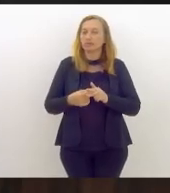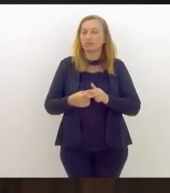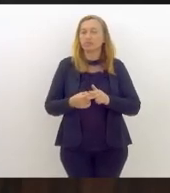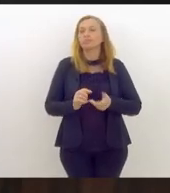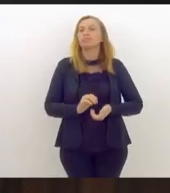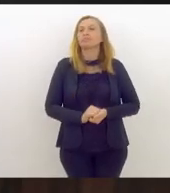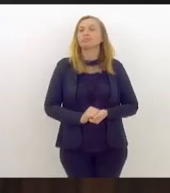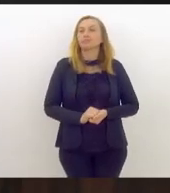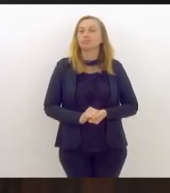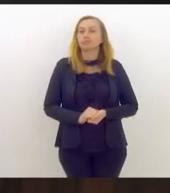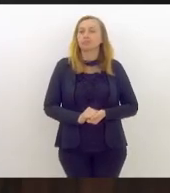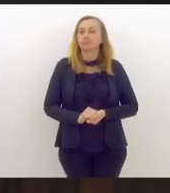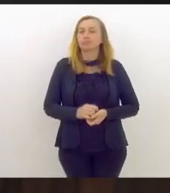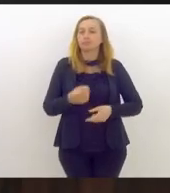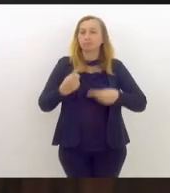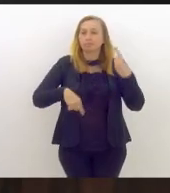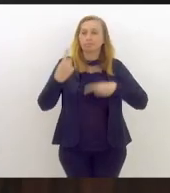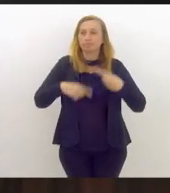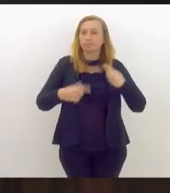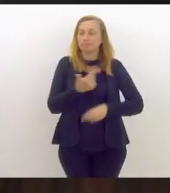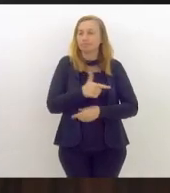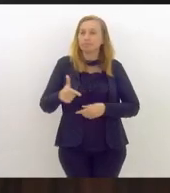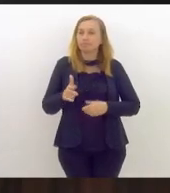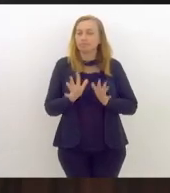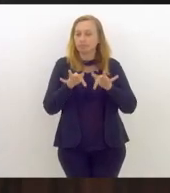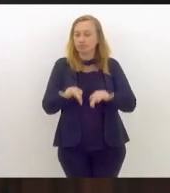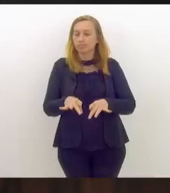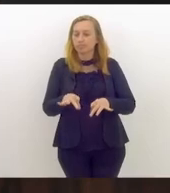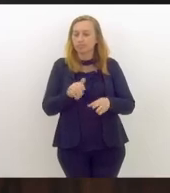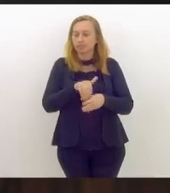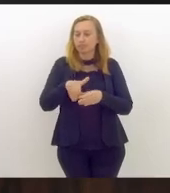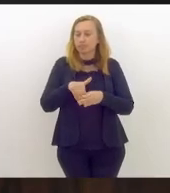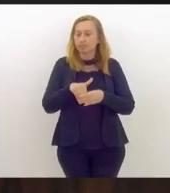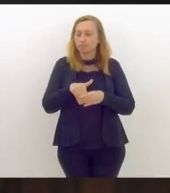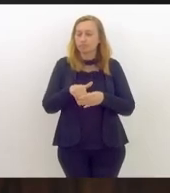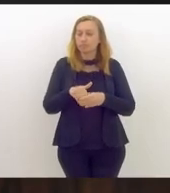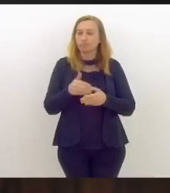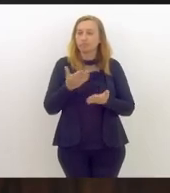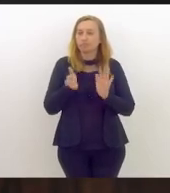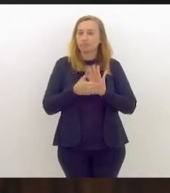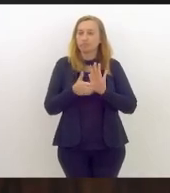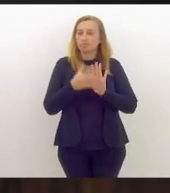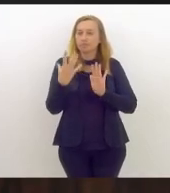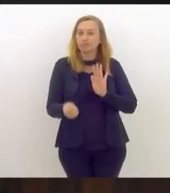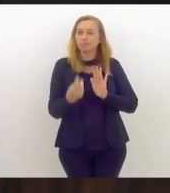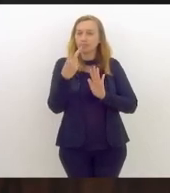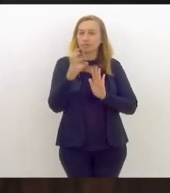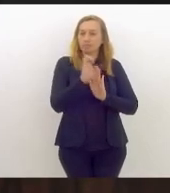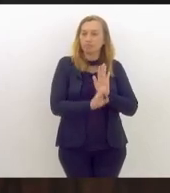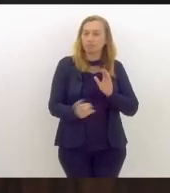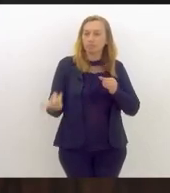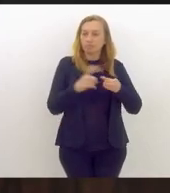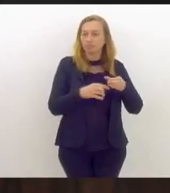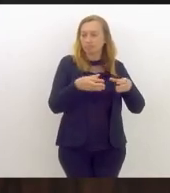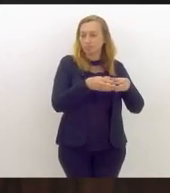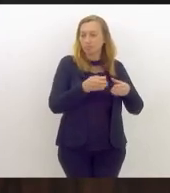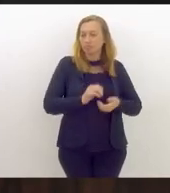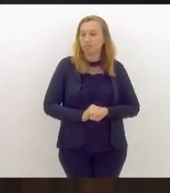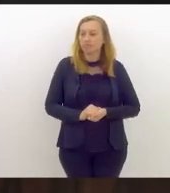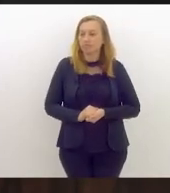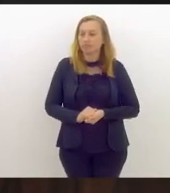que especifica. Em discussão, não havendo que queira discutir, encerrada a discussão, o presente proposta recebeu 2 emendas e retorna às